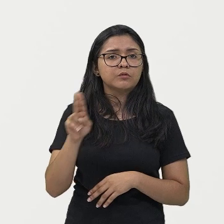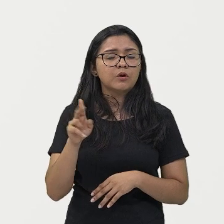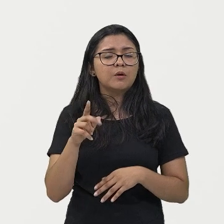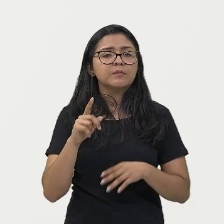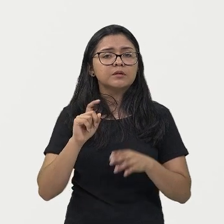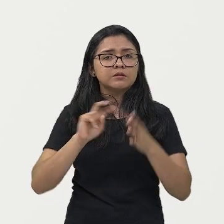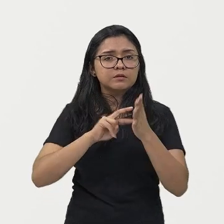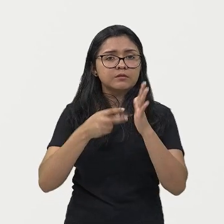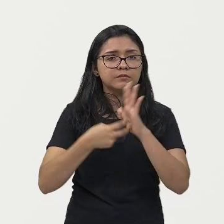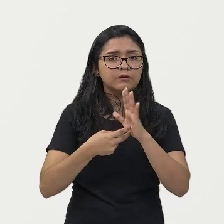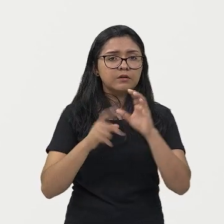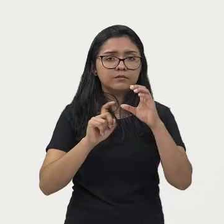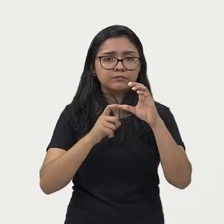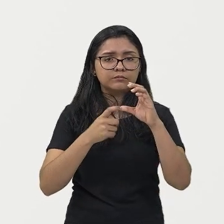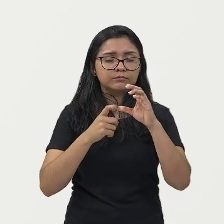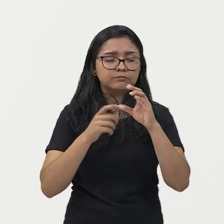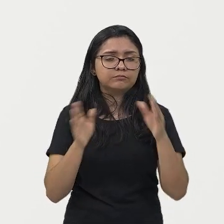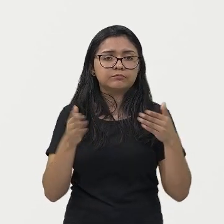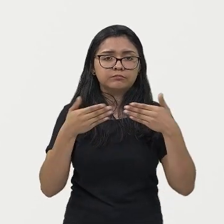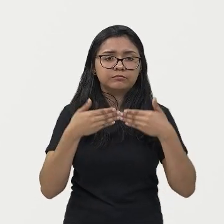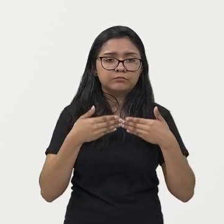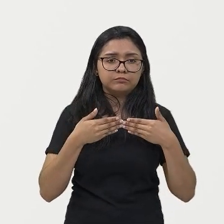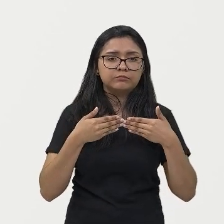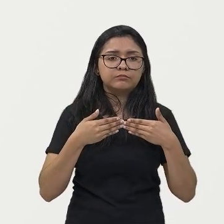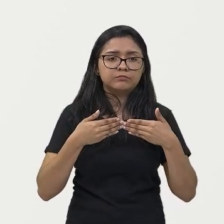na verdade não é alicíclica, é